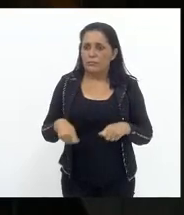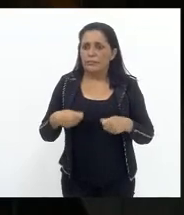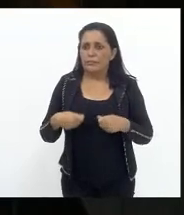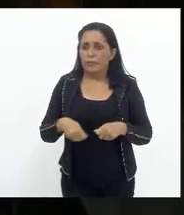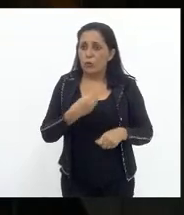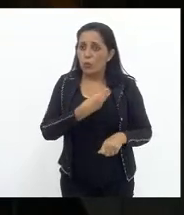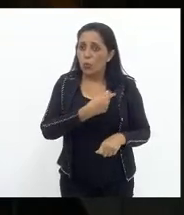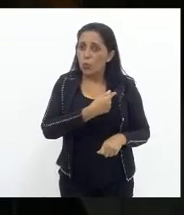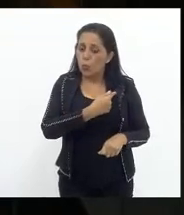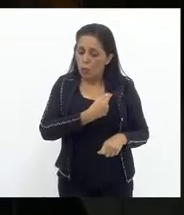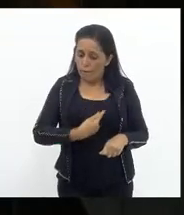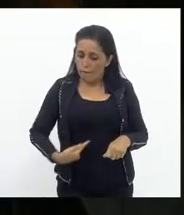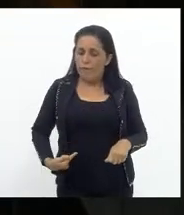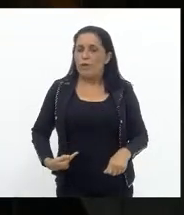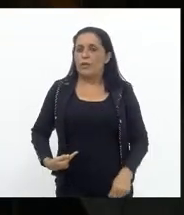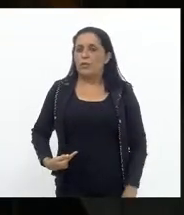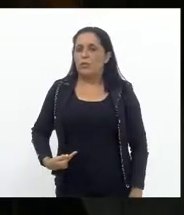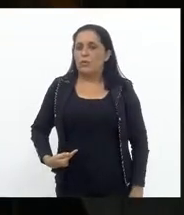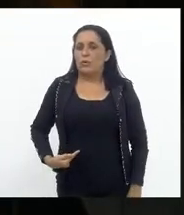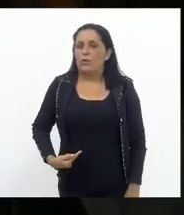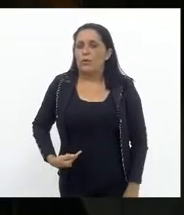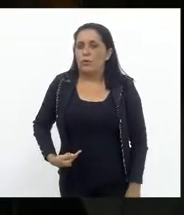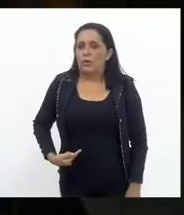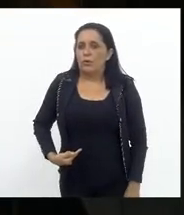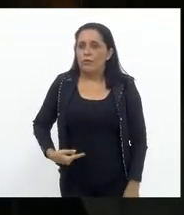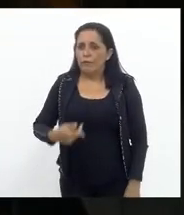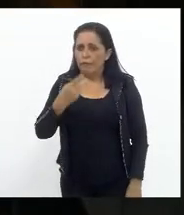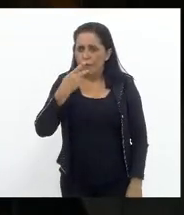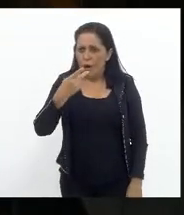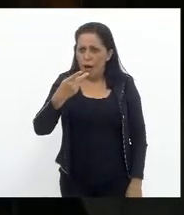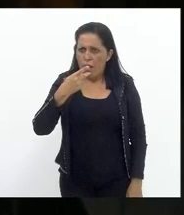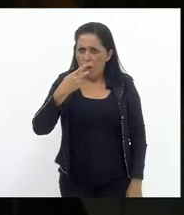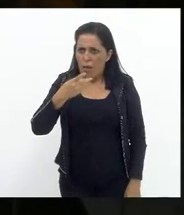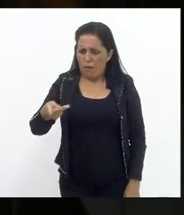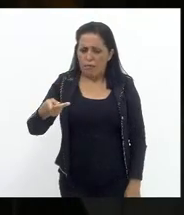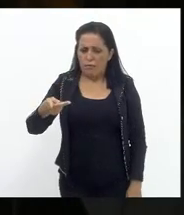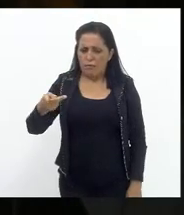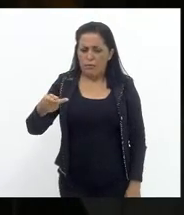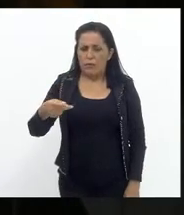o governador diga aos seus comandados